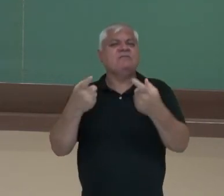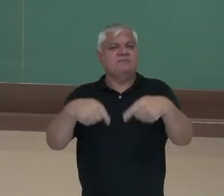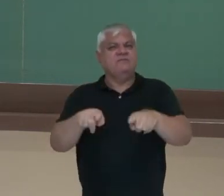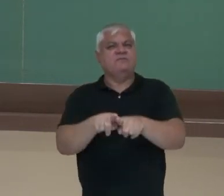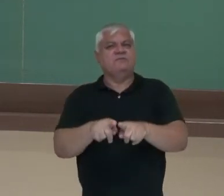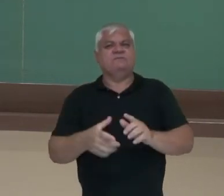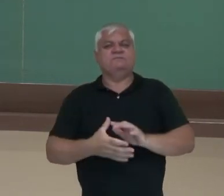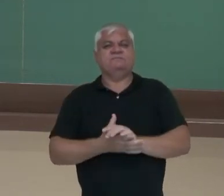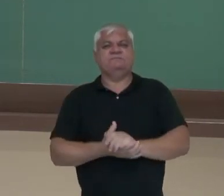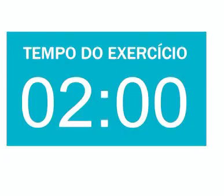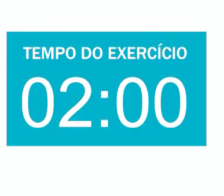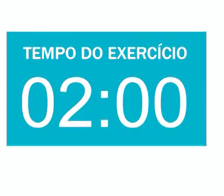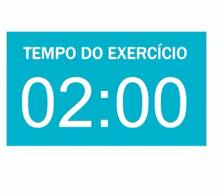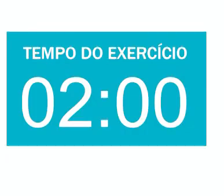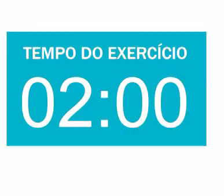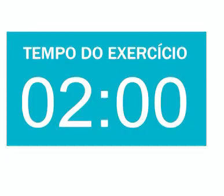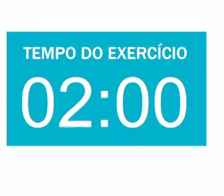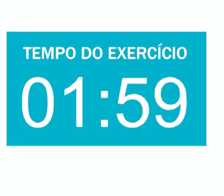voltamos.